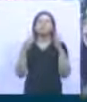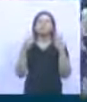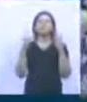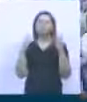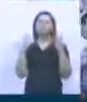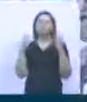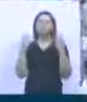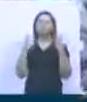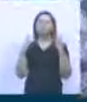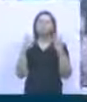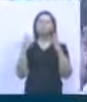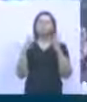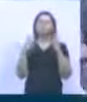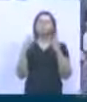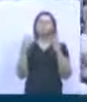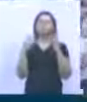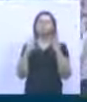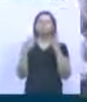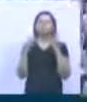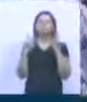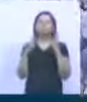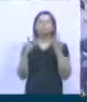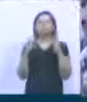maravilhas em nós. Comigo